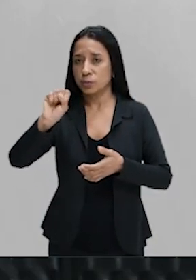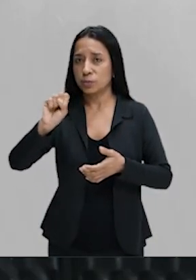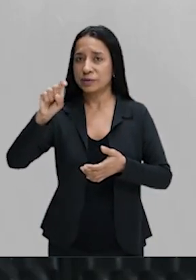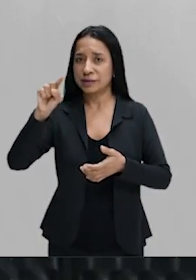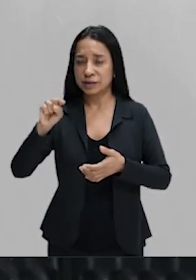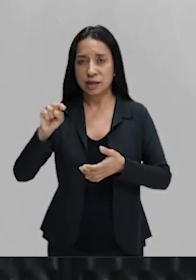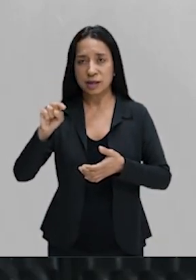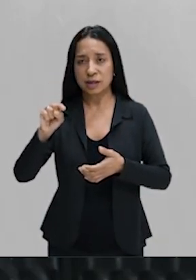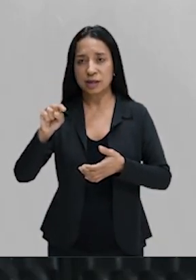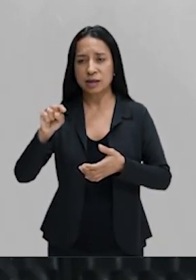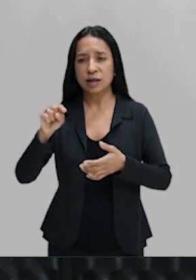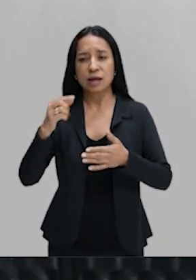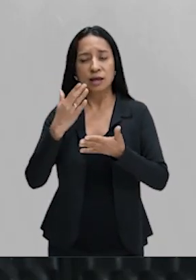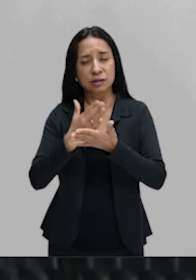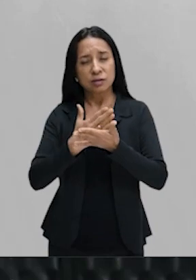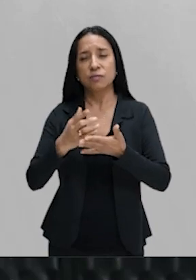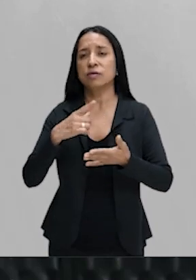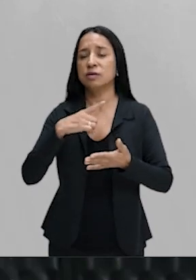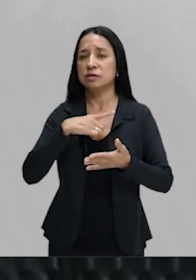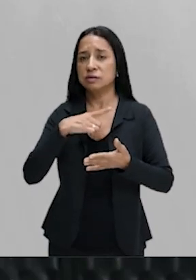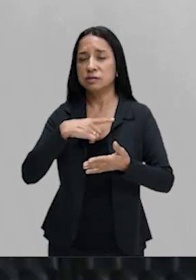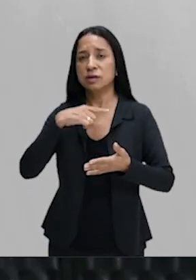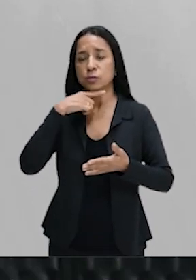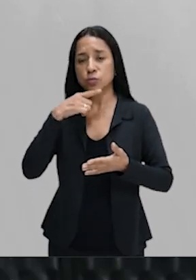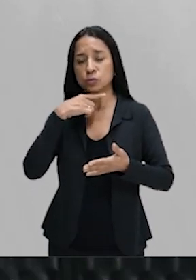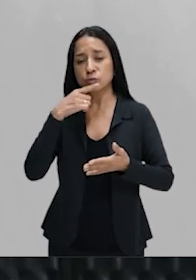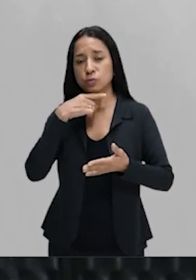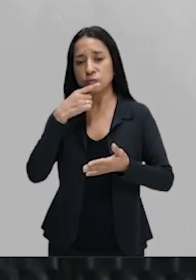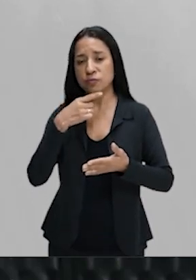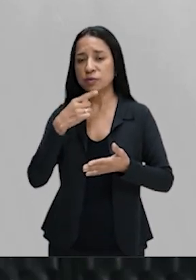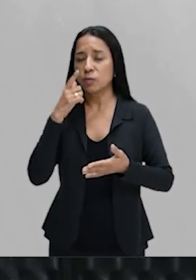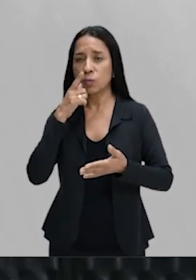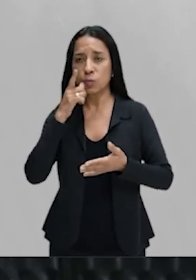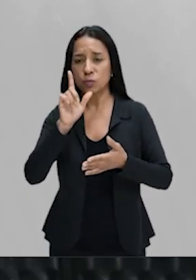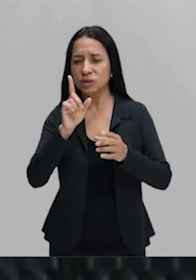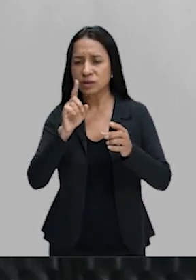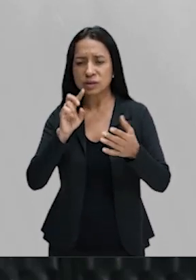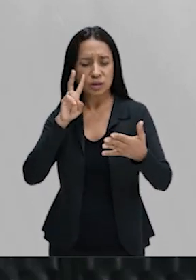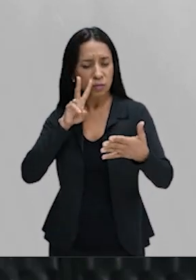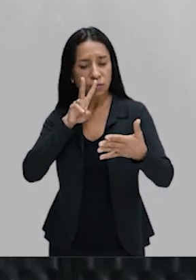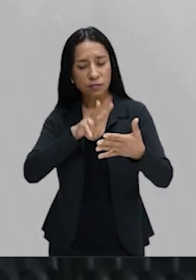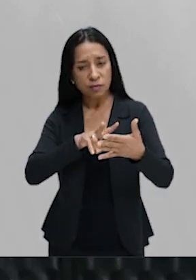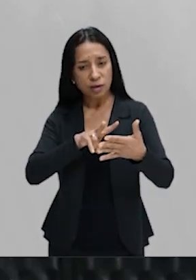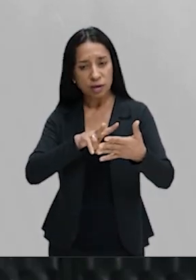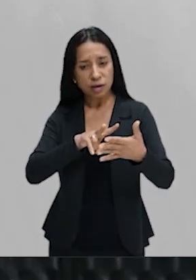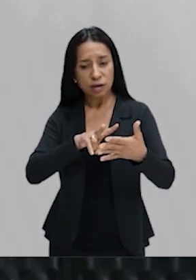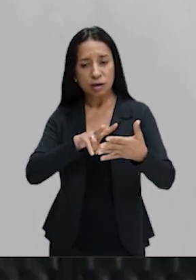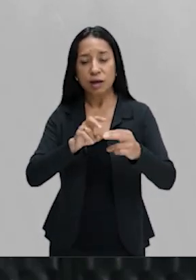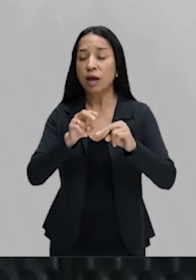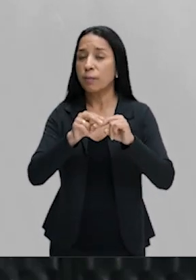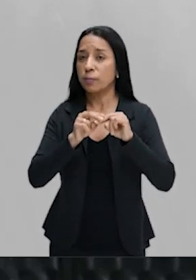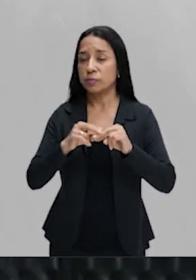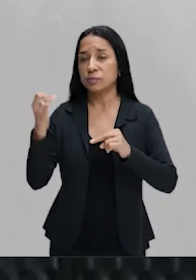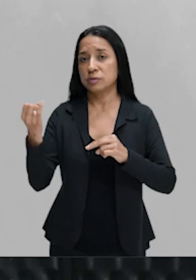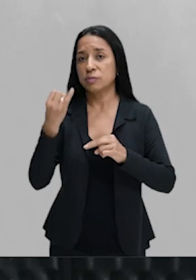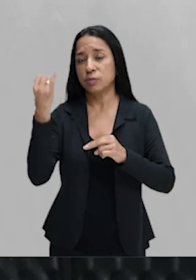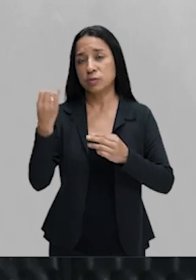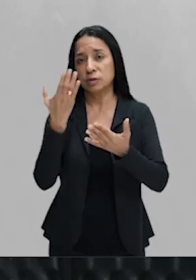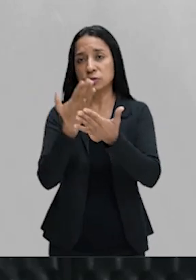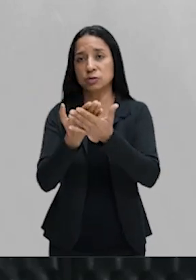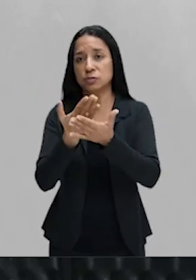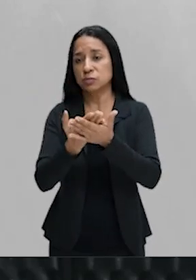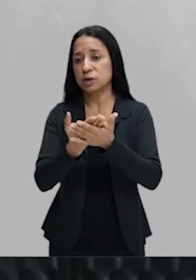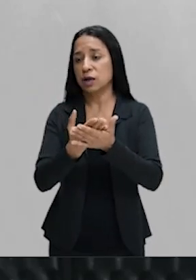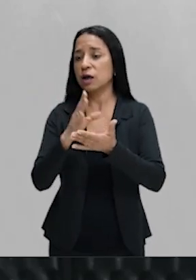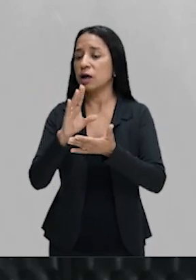e não consigam identificar ele, o ser, como o verbo saber. Por isso que é importante, quando você vai estudar, não